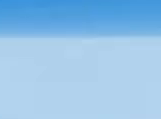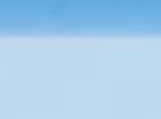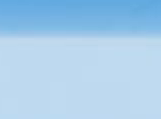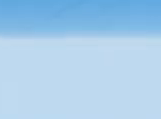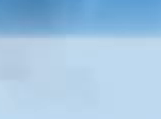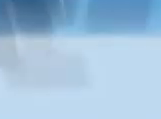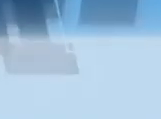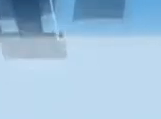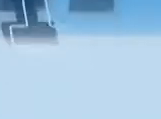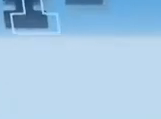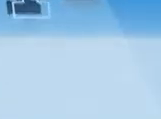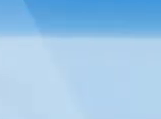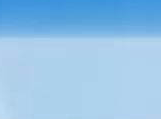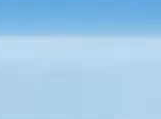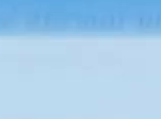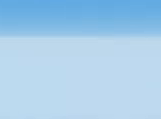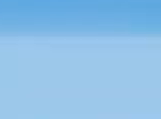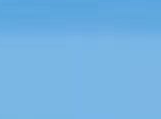Música